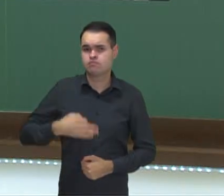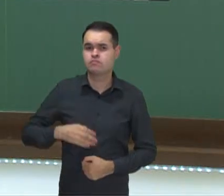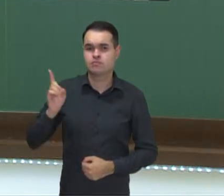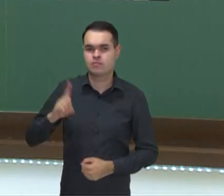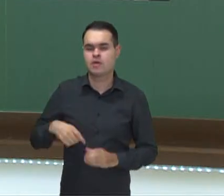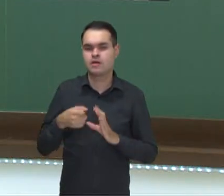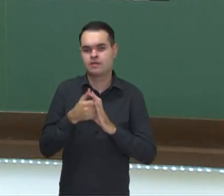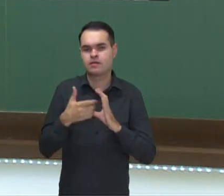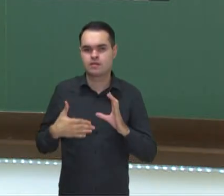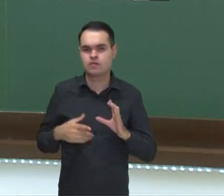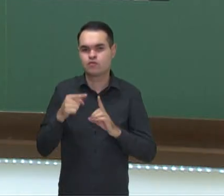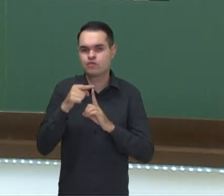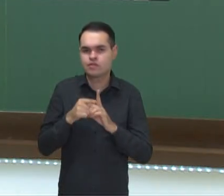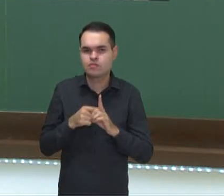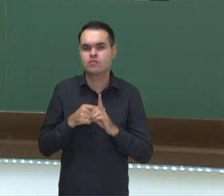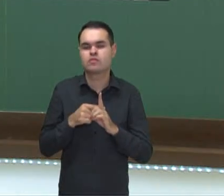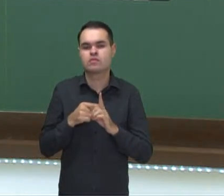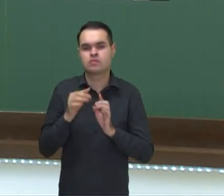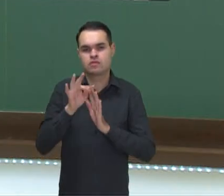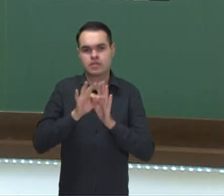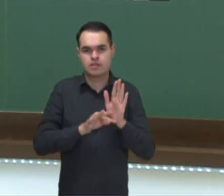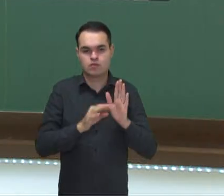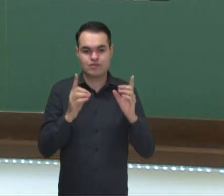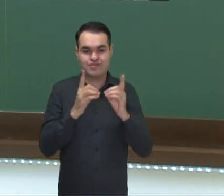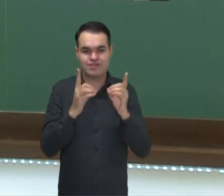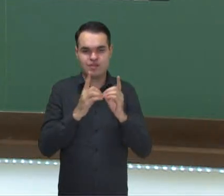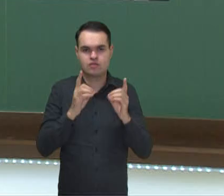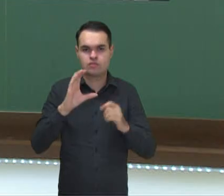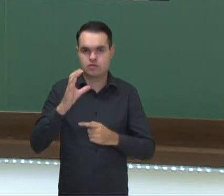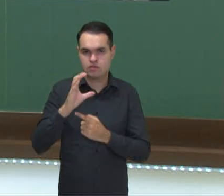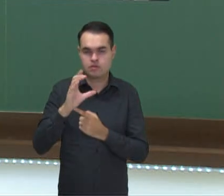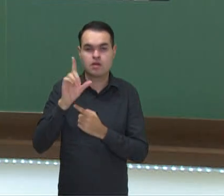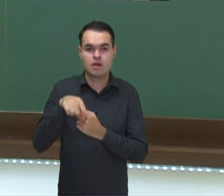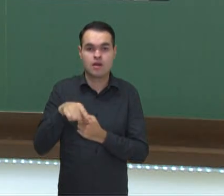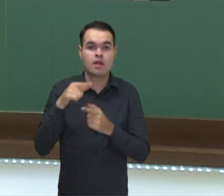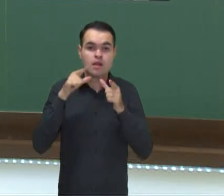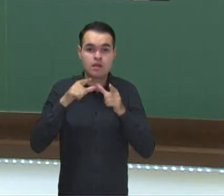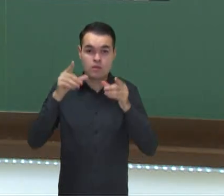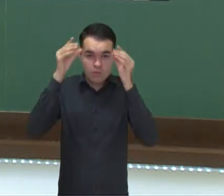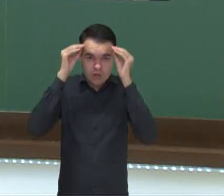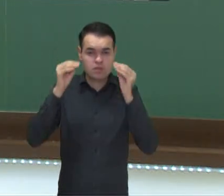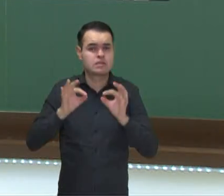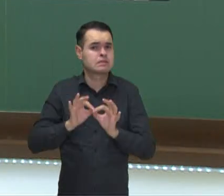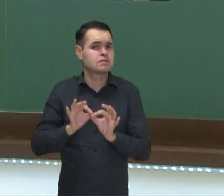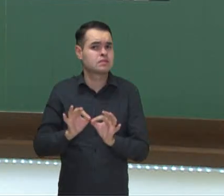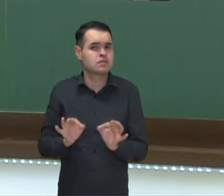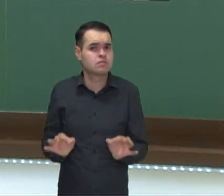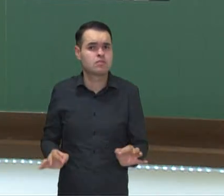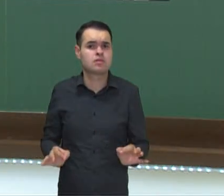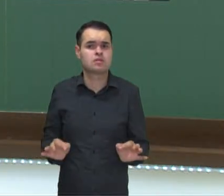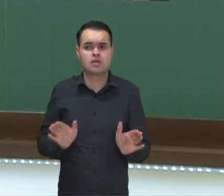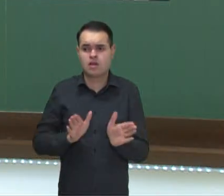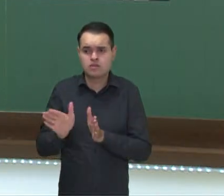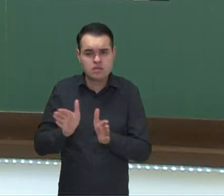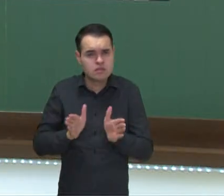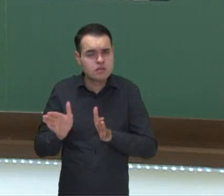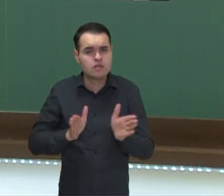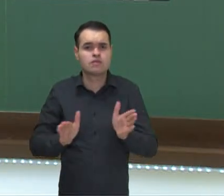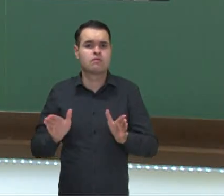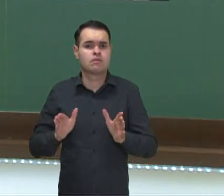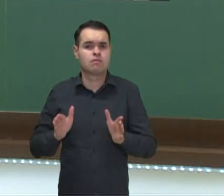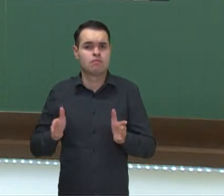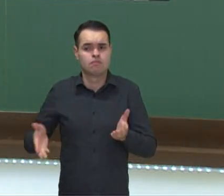característica desse tipo de texto didático científico. A linguagem que nós encontramos ali é uma linguagem simples, acessível. Nós